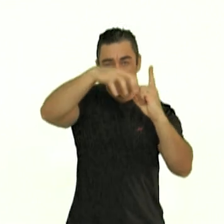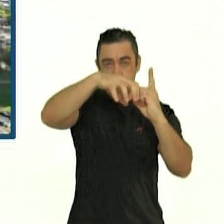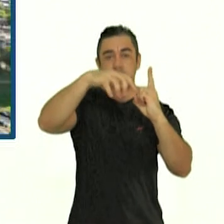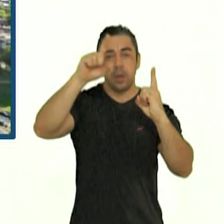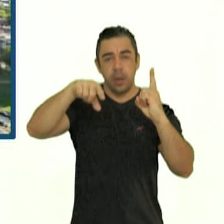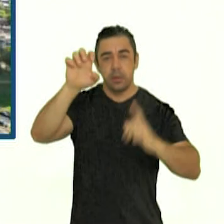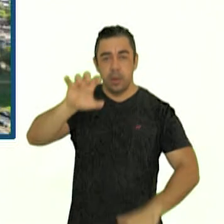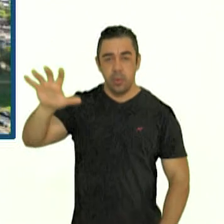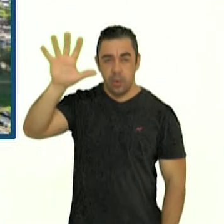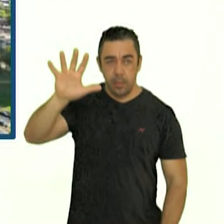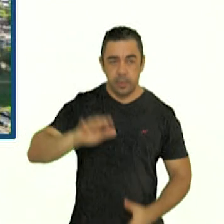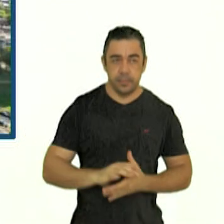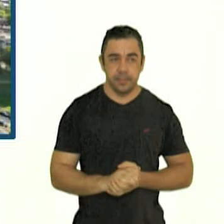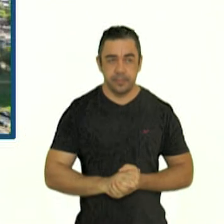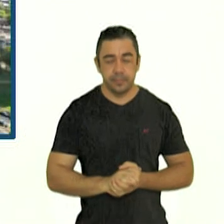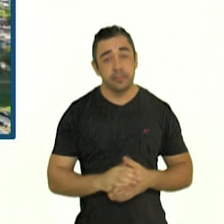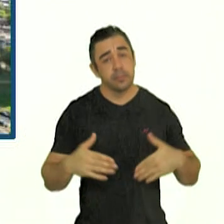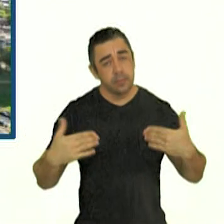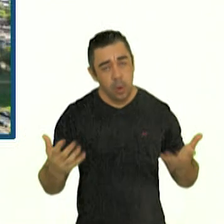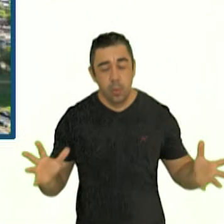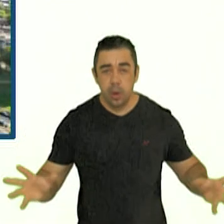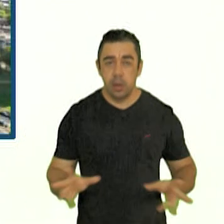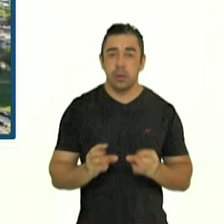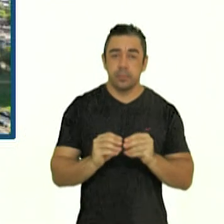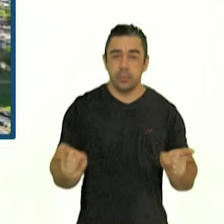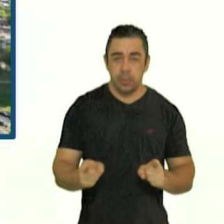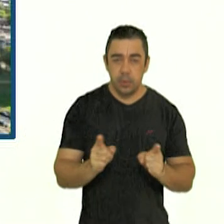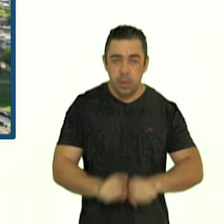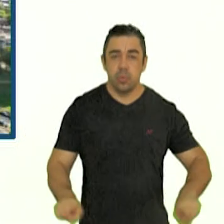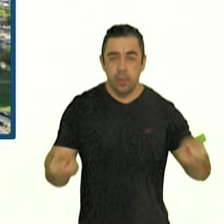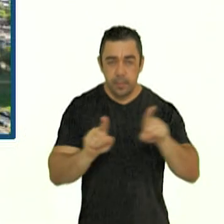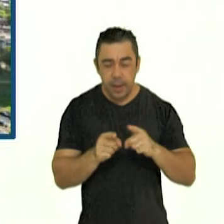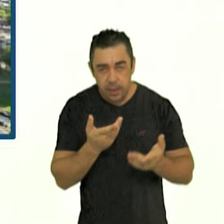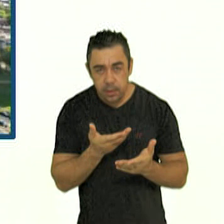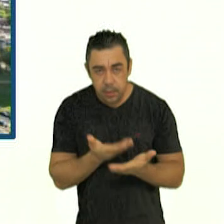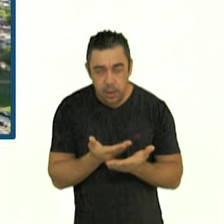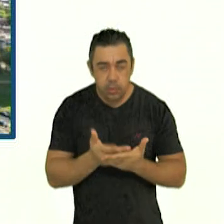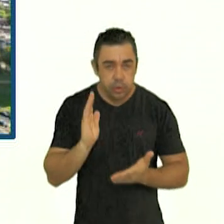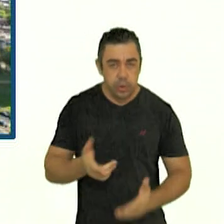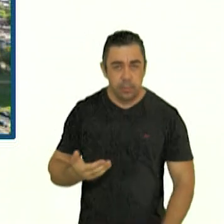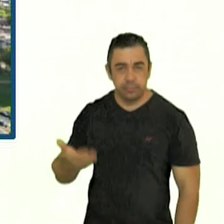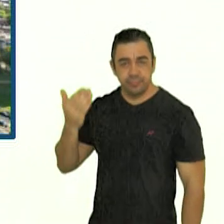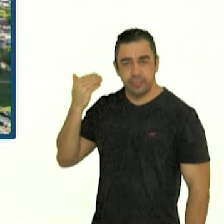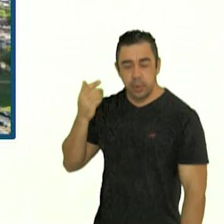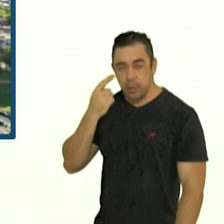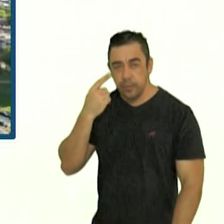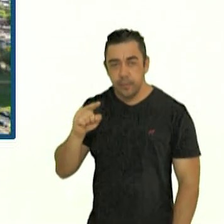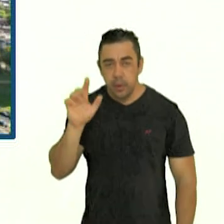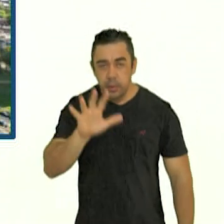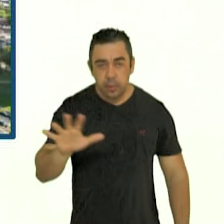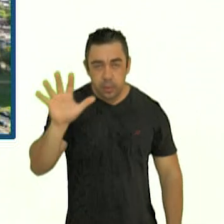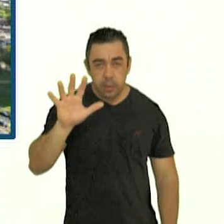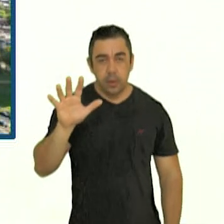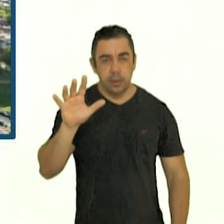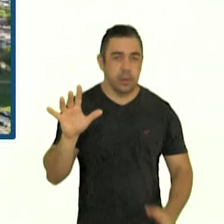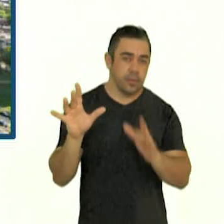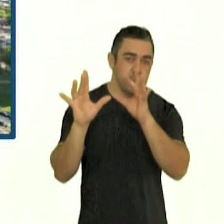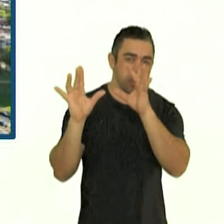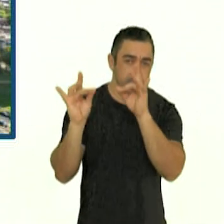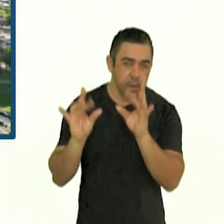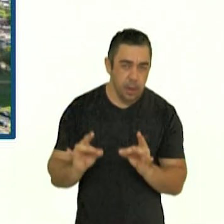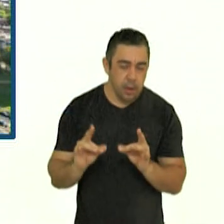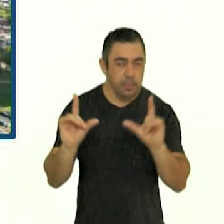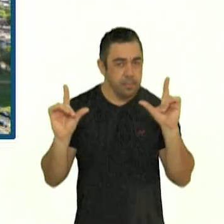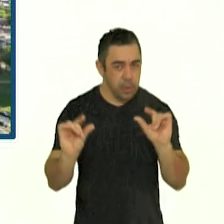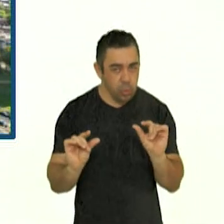continente europeu. Como é uma retomada, né, lembrem-se, vamos trabalhar aí com um continente, o nível de detalhamento